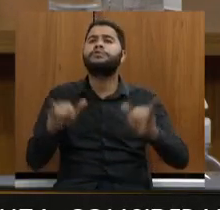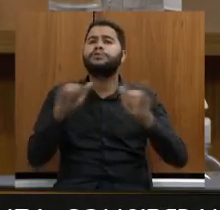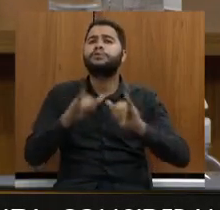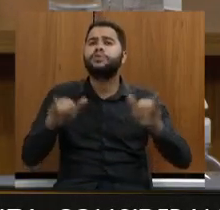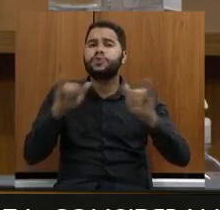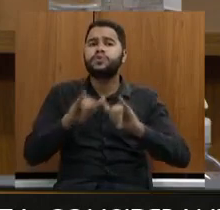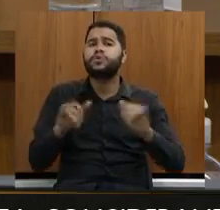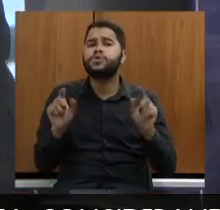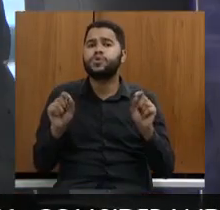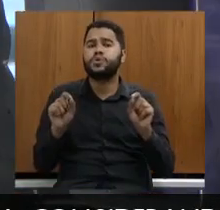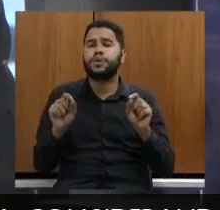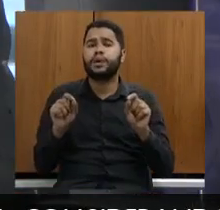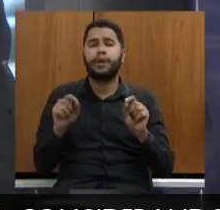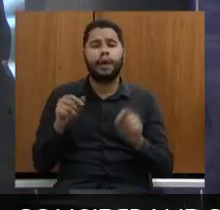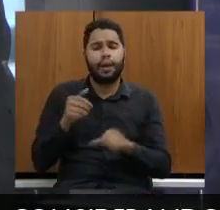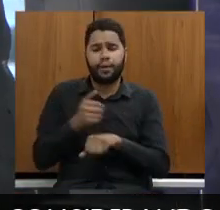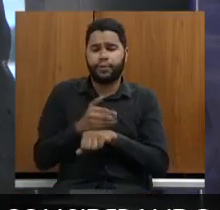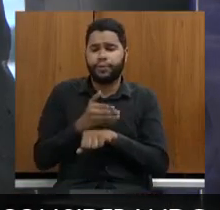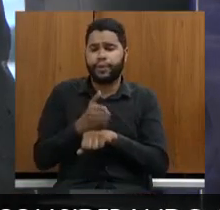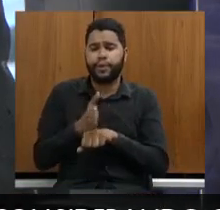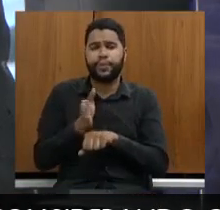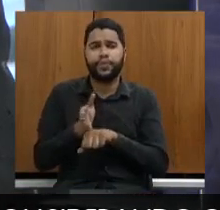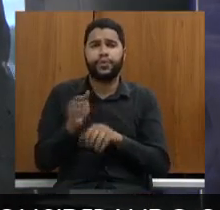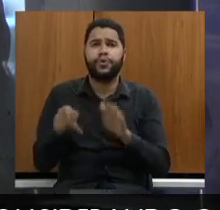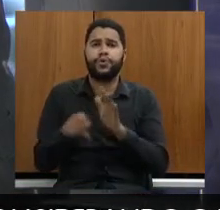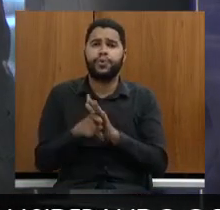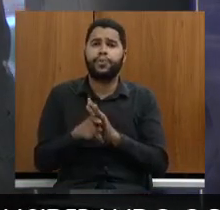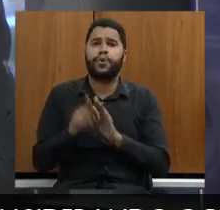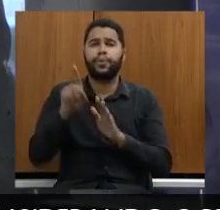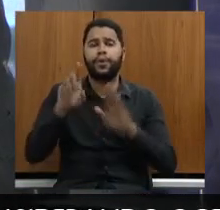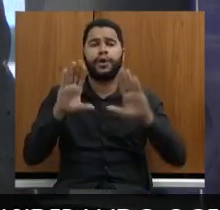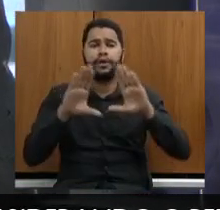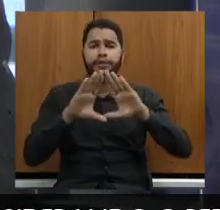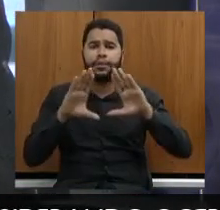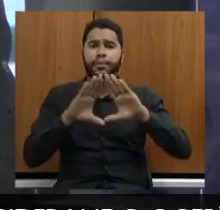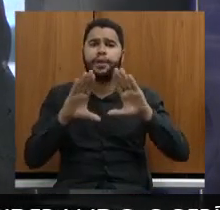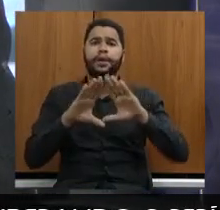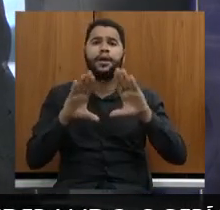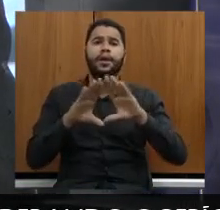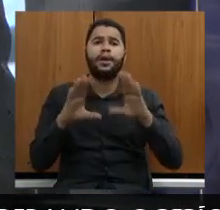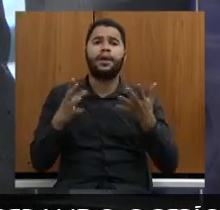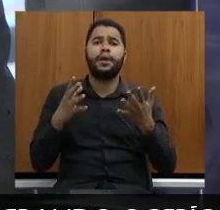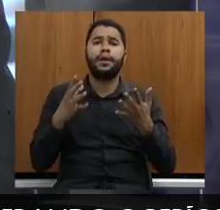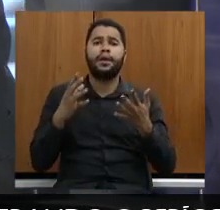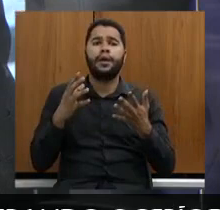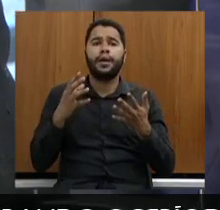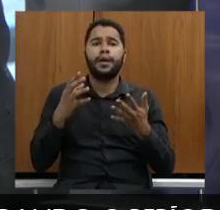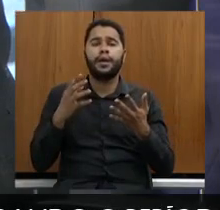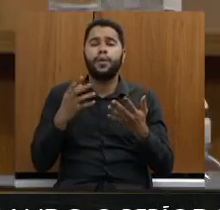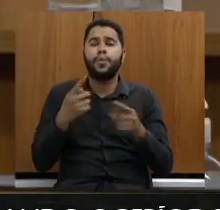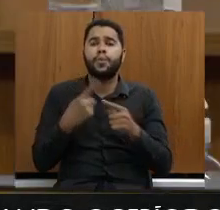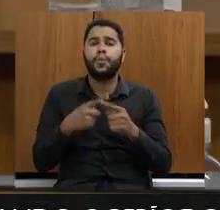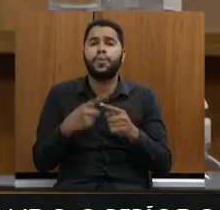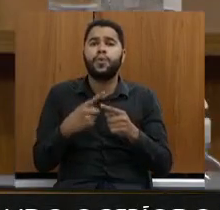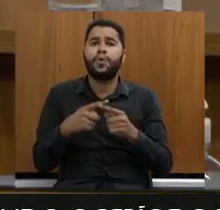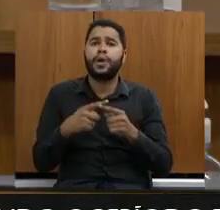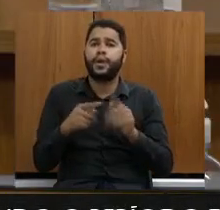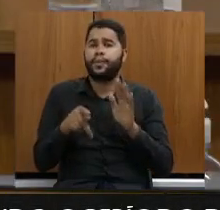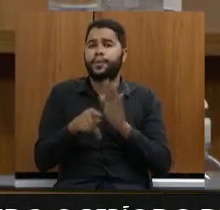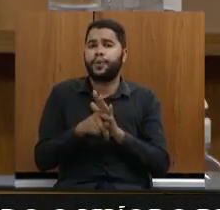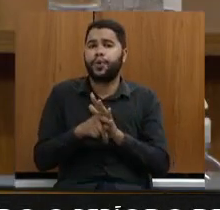derruba mercado é o tempo todo ele estava a caminho da Assembleia ouvindo rádio e só porque o